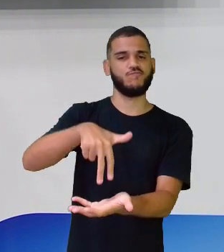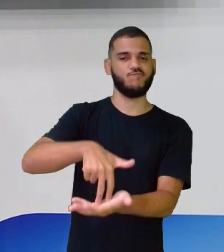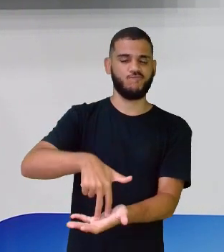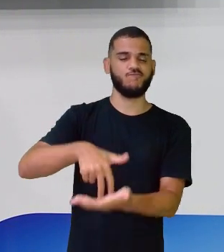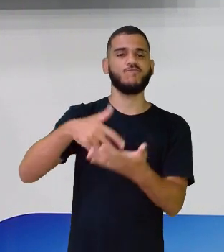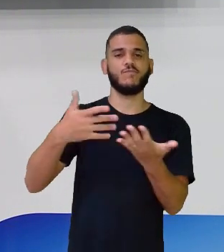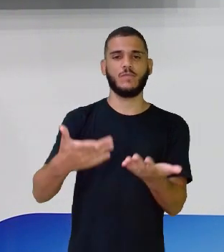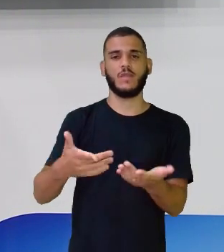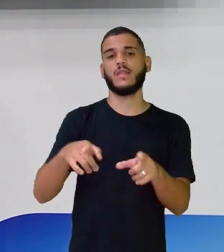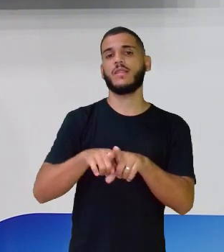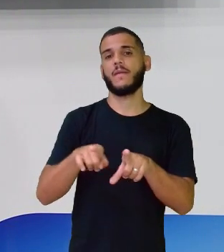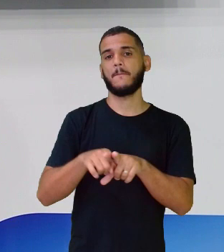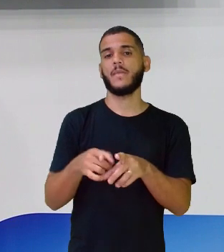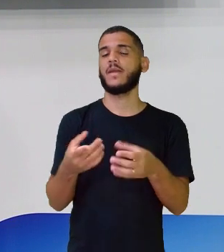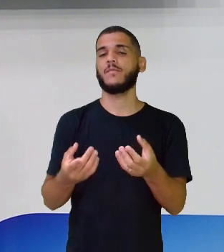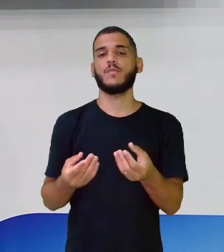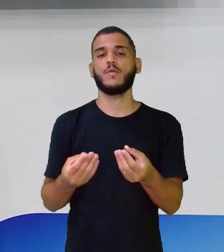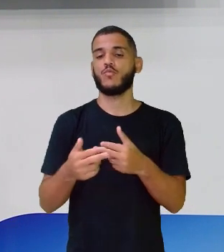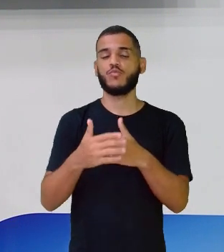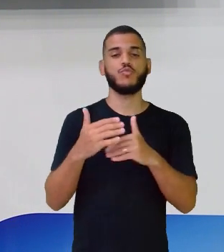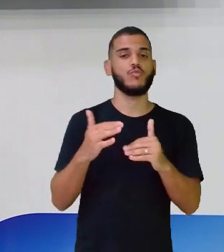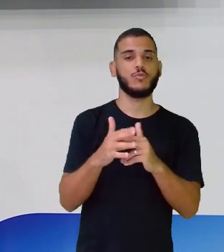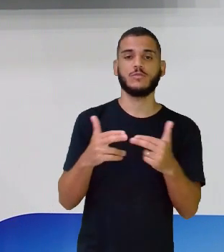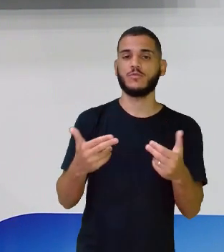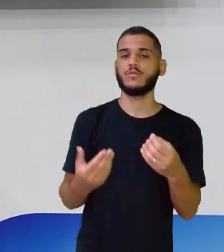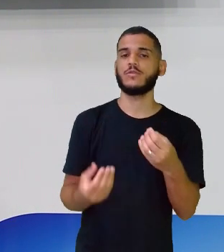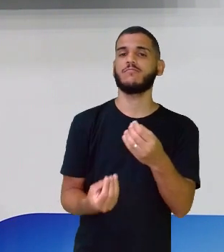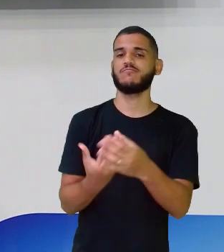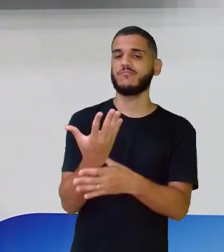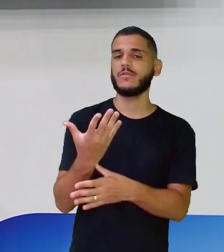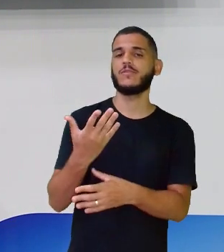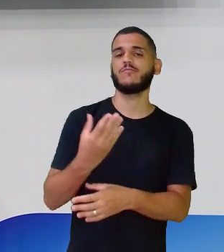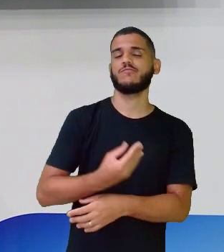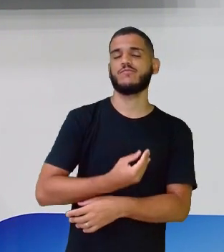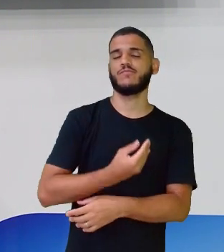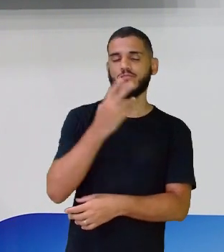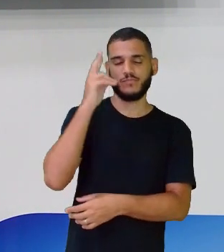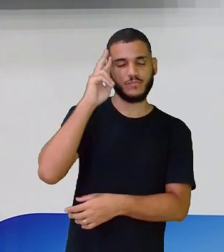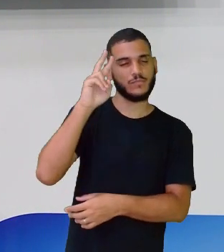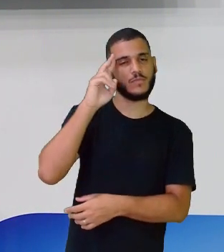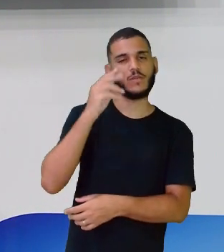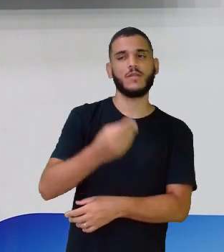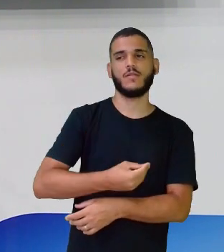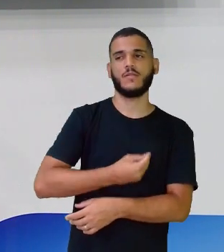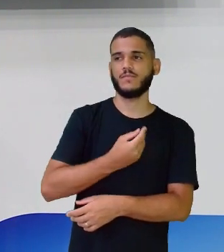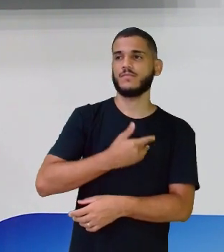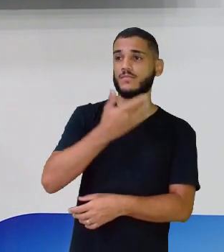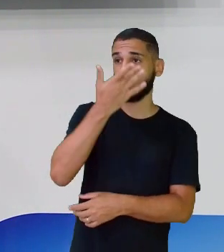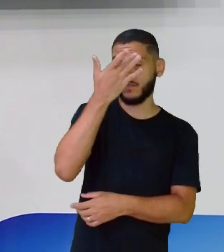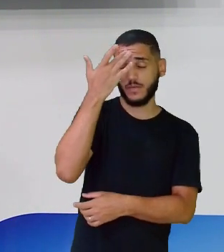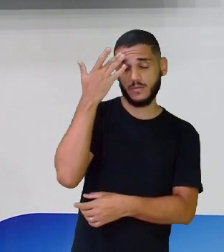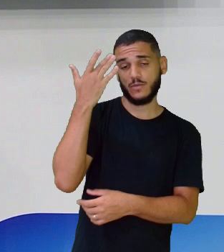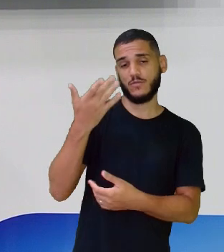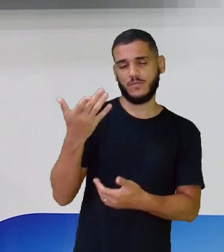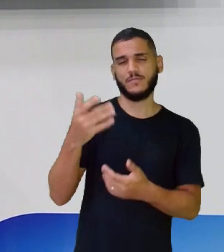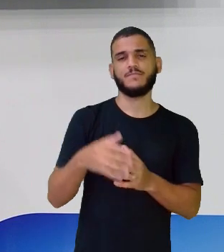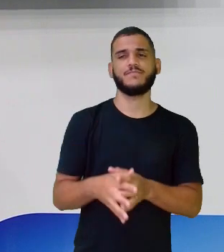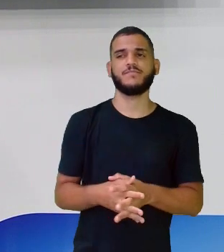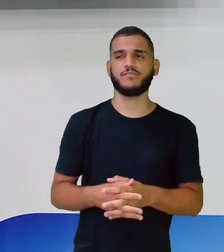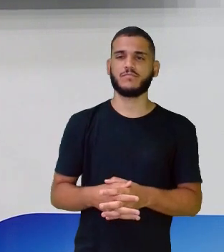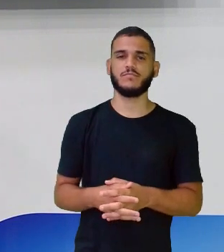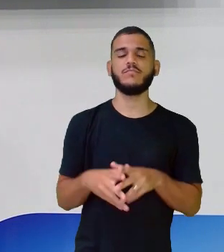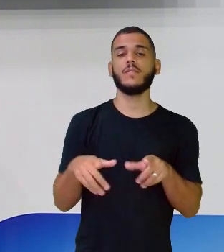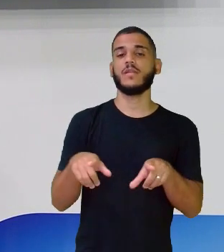suas obras, as obras também, as obras de vida dessa pessoa são importantes. Aquelas que ainda não são